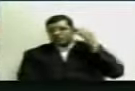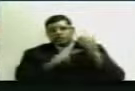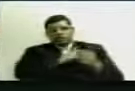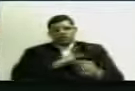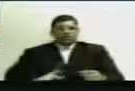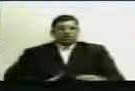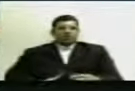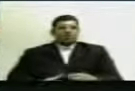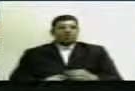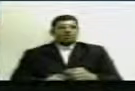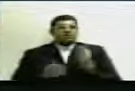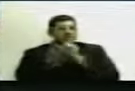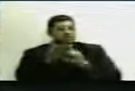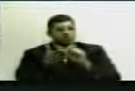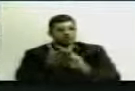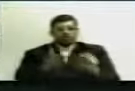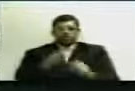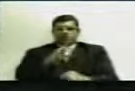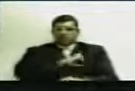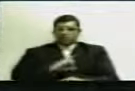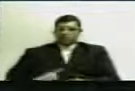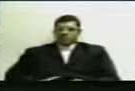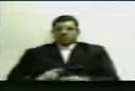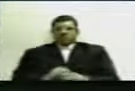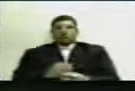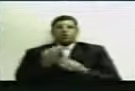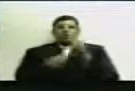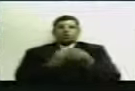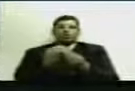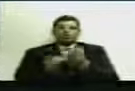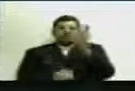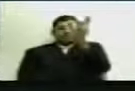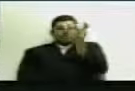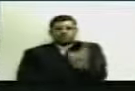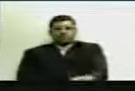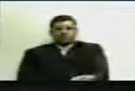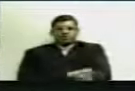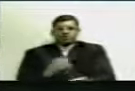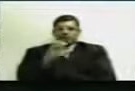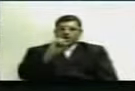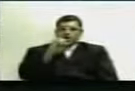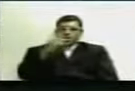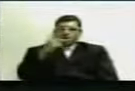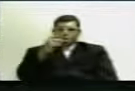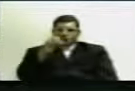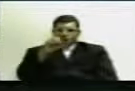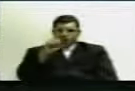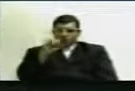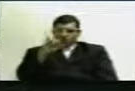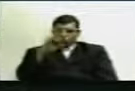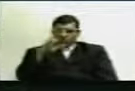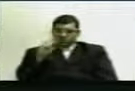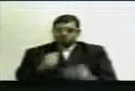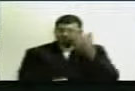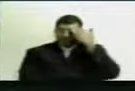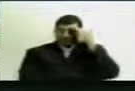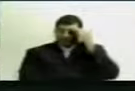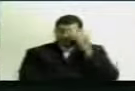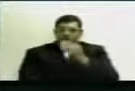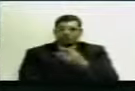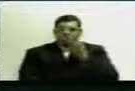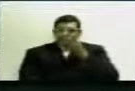Assembleia. E registro, deputado Chico Preto, com uma postura da oposição de entender e